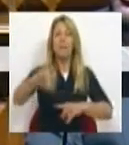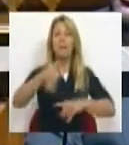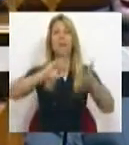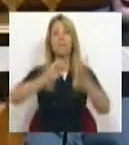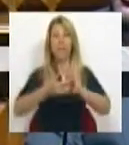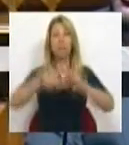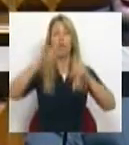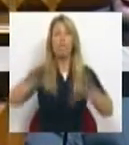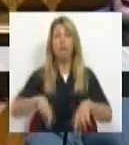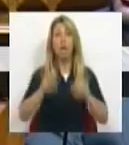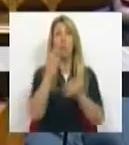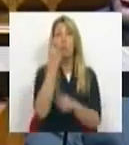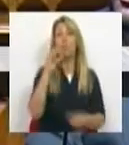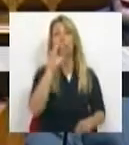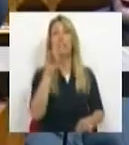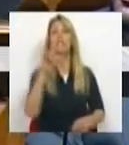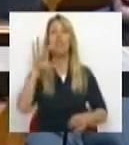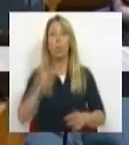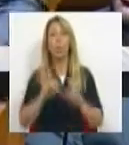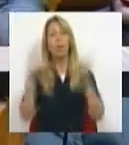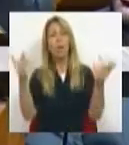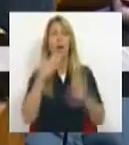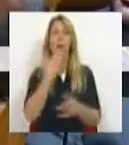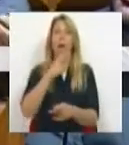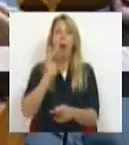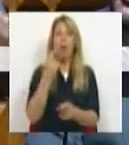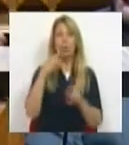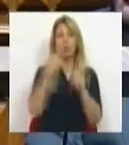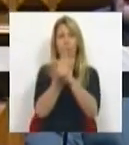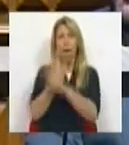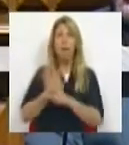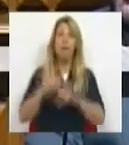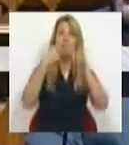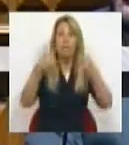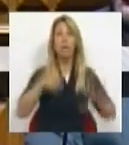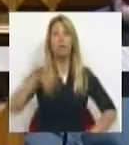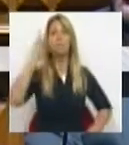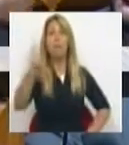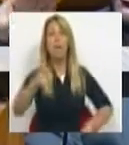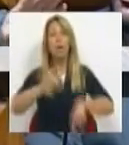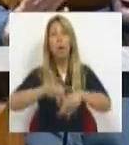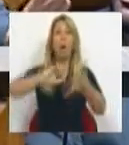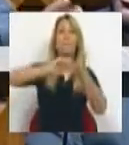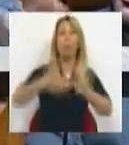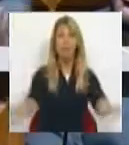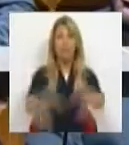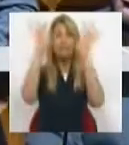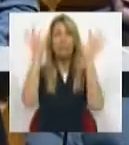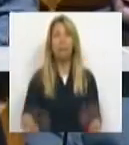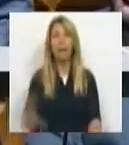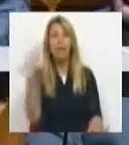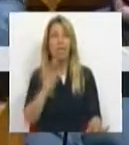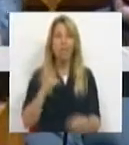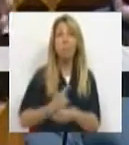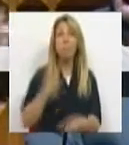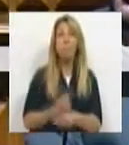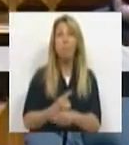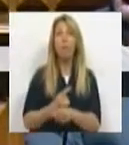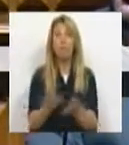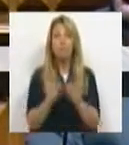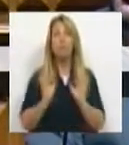estudantes diferentes, com percursos educativos diferentes, sejam sujeitos exatamente à mesma prova no mesmo período de tempo, não é ideologia, é pragmatismo.